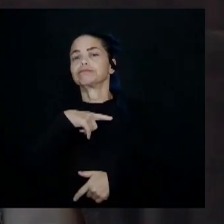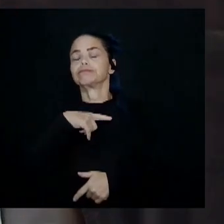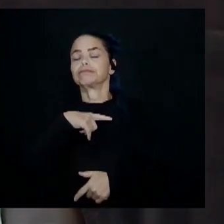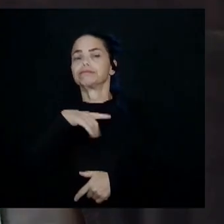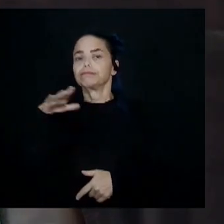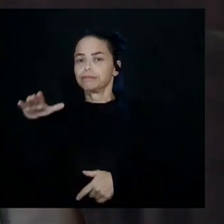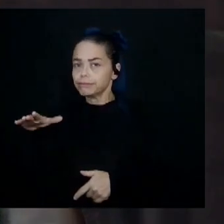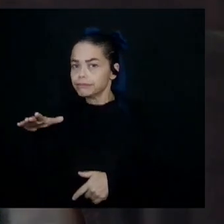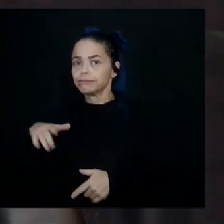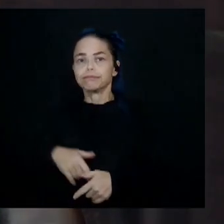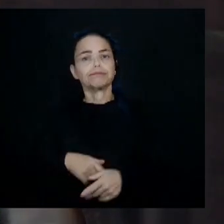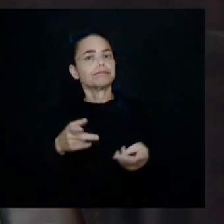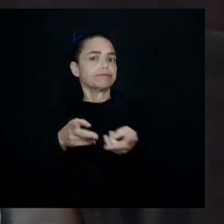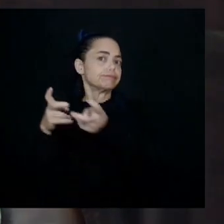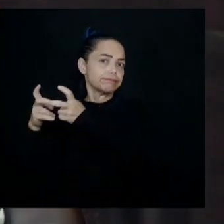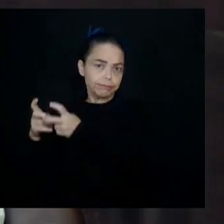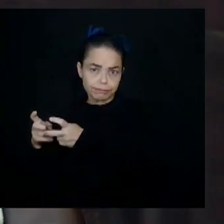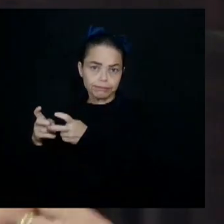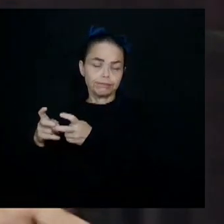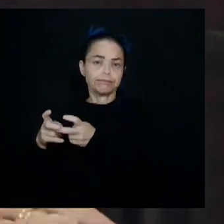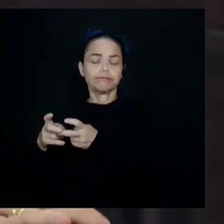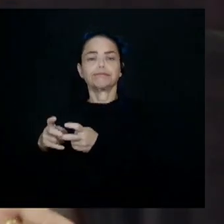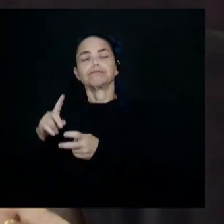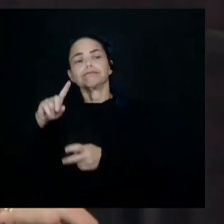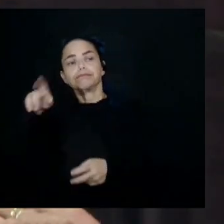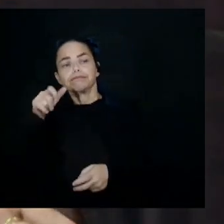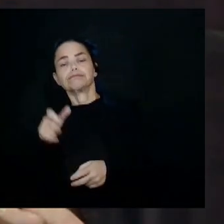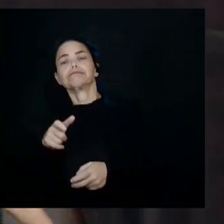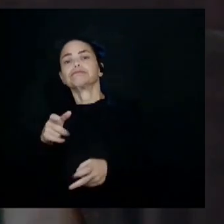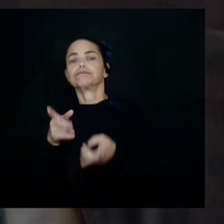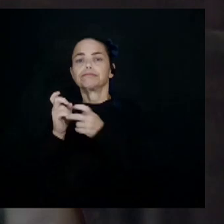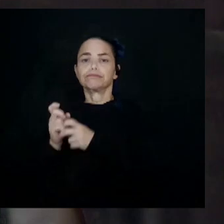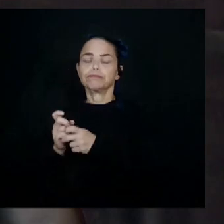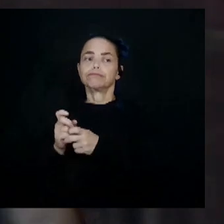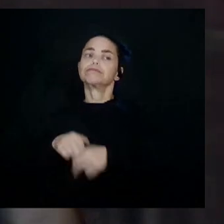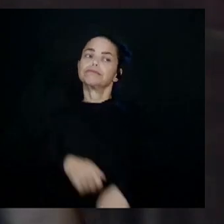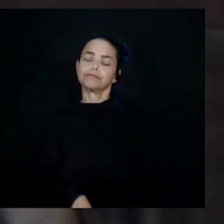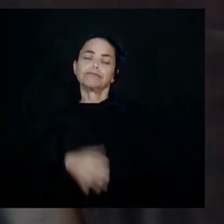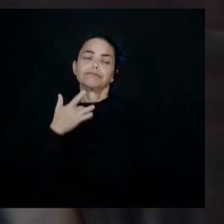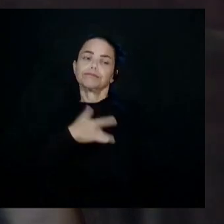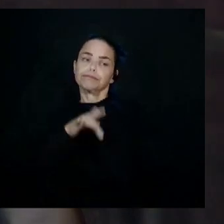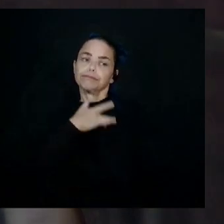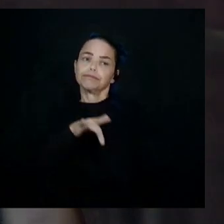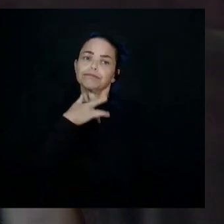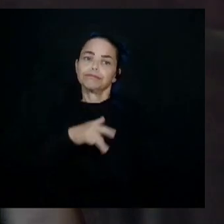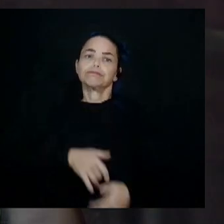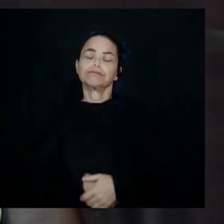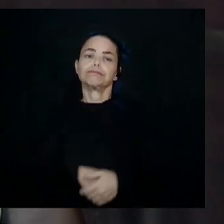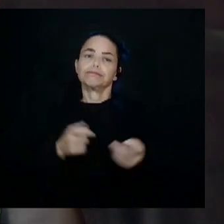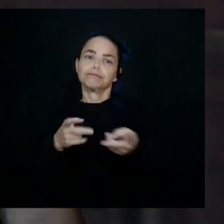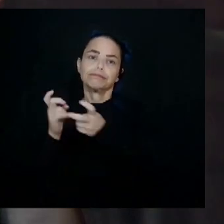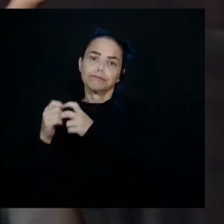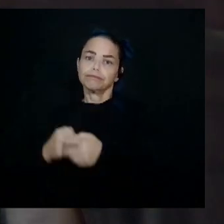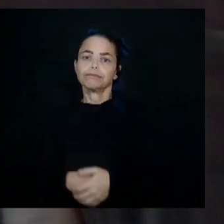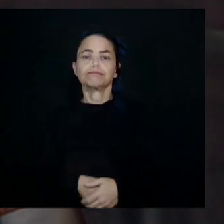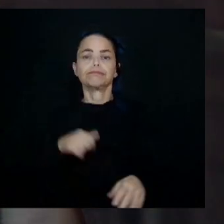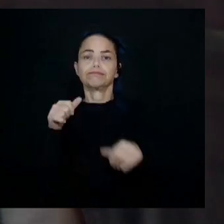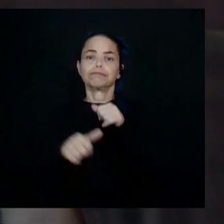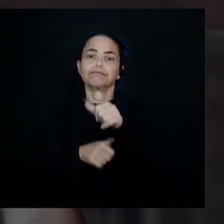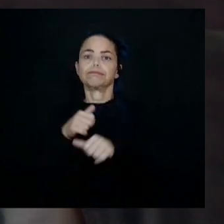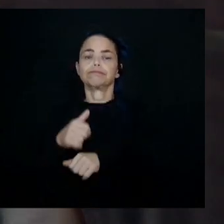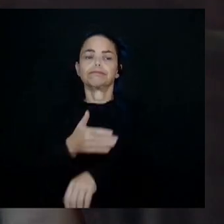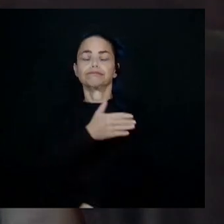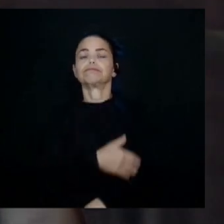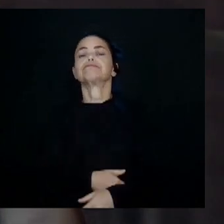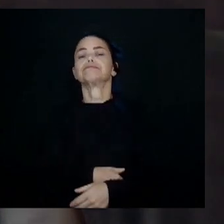nem perceber, e é um outro que percebe, pode começar a pegar no pé dela, coitadinha, ou às vezes ela percebe e ela muda o